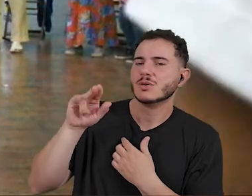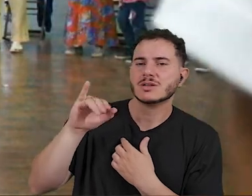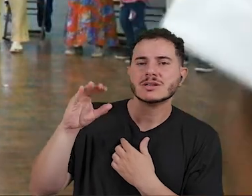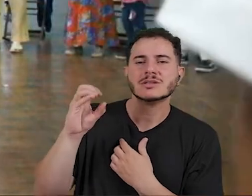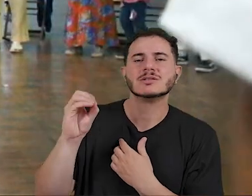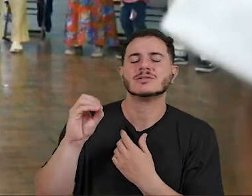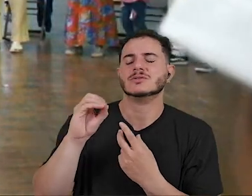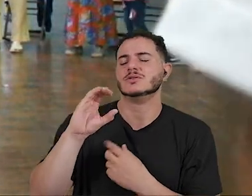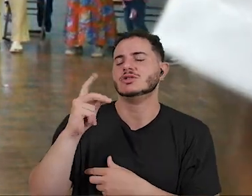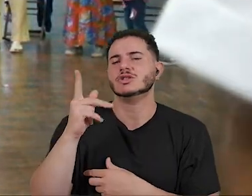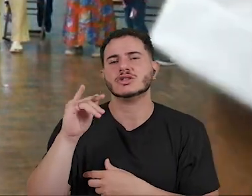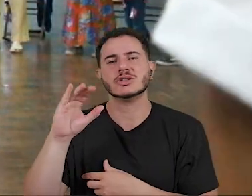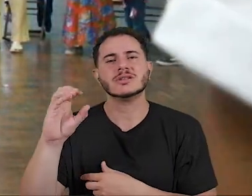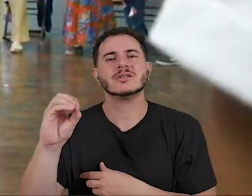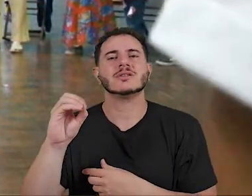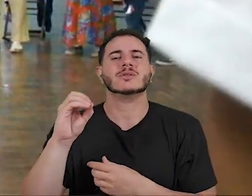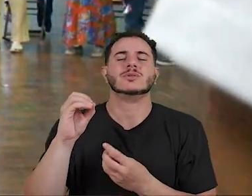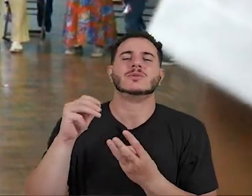Zeca,